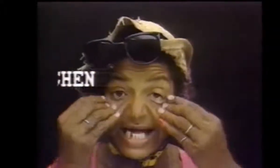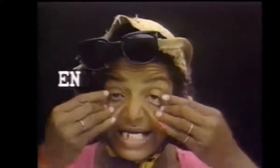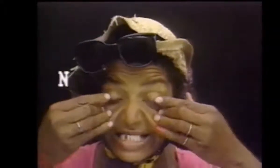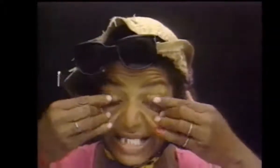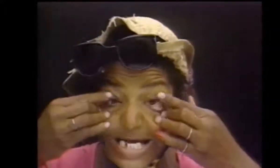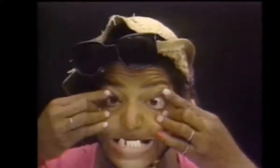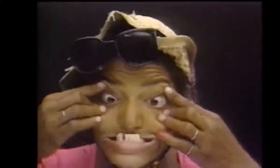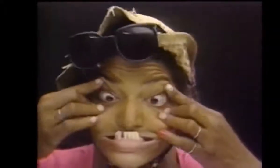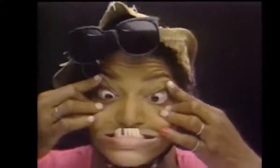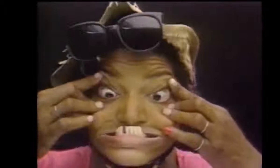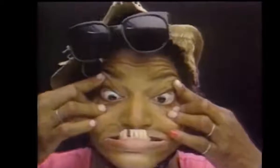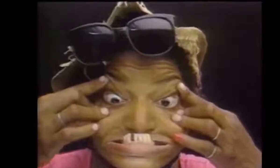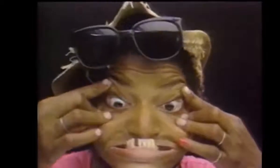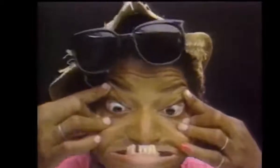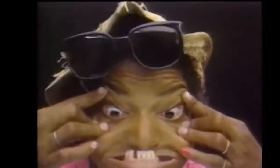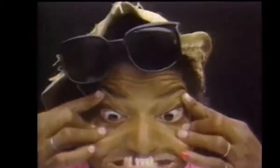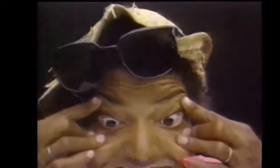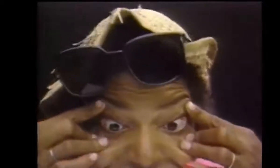só a minha careta.